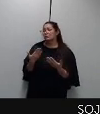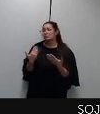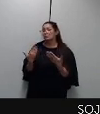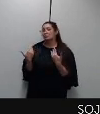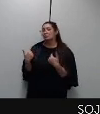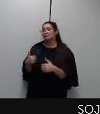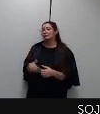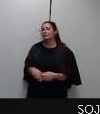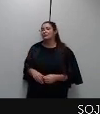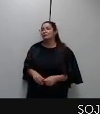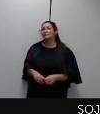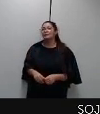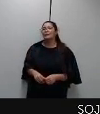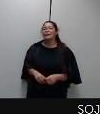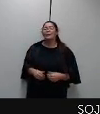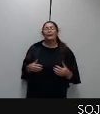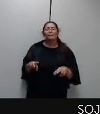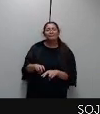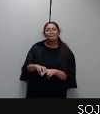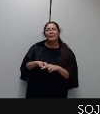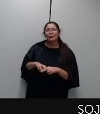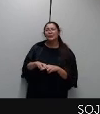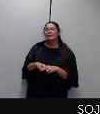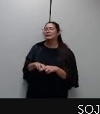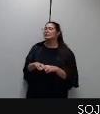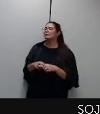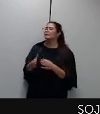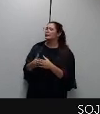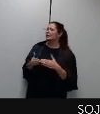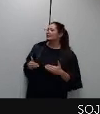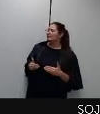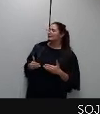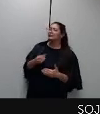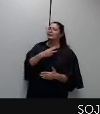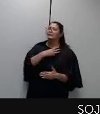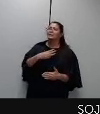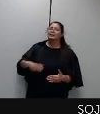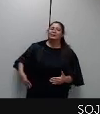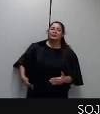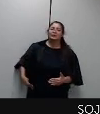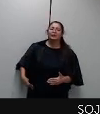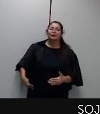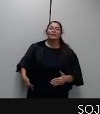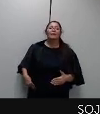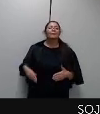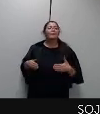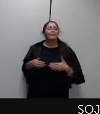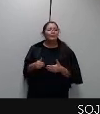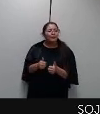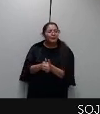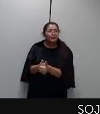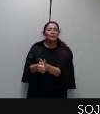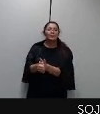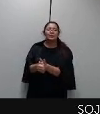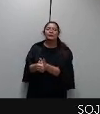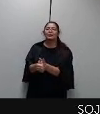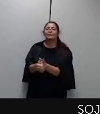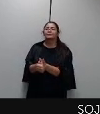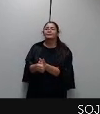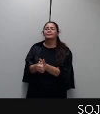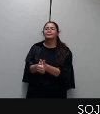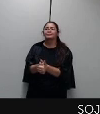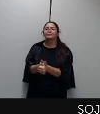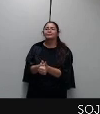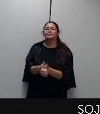por isso eu peço licença Ministro Napoleão para acompanhar a divergência como vamos